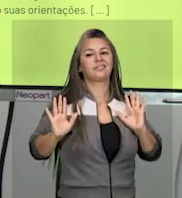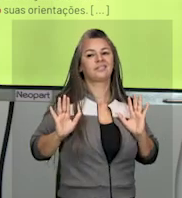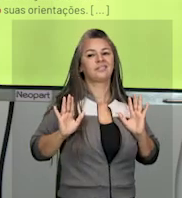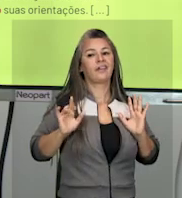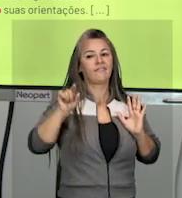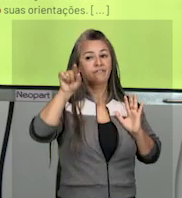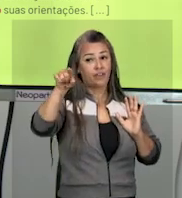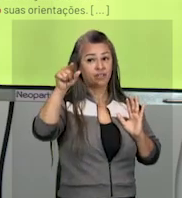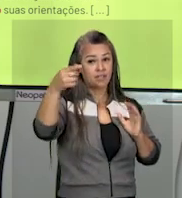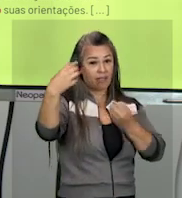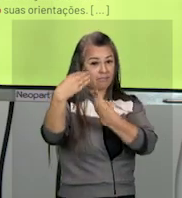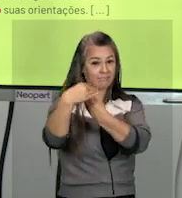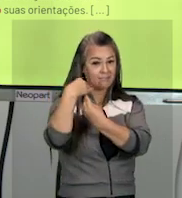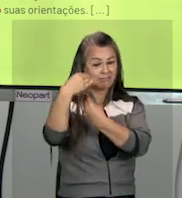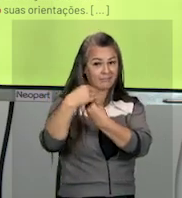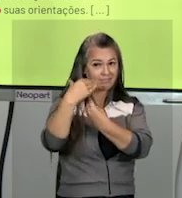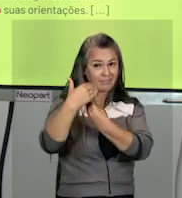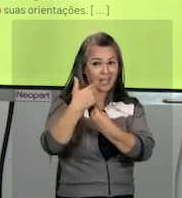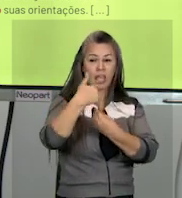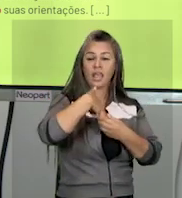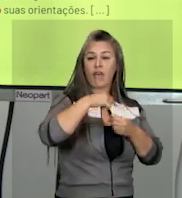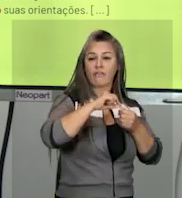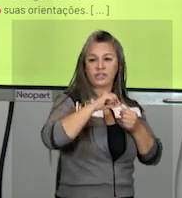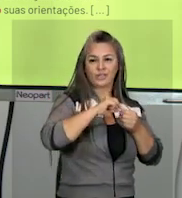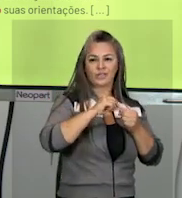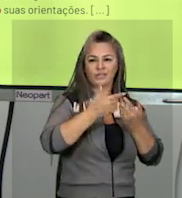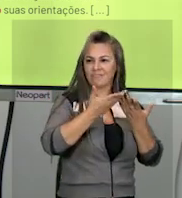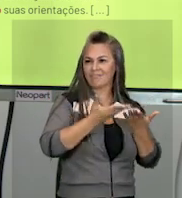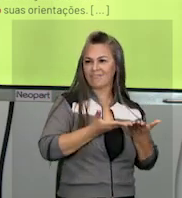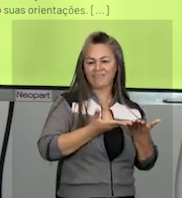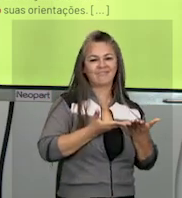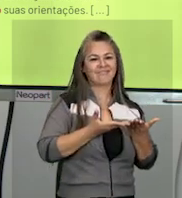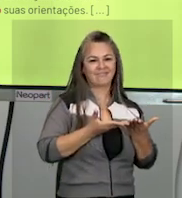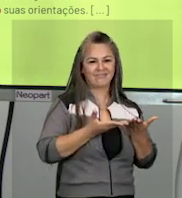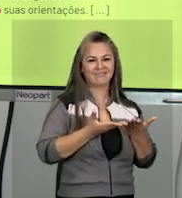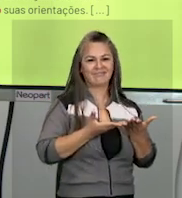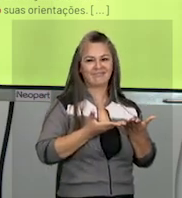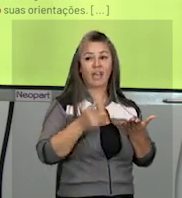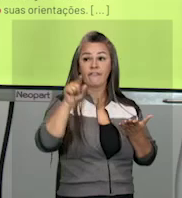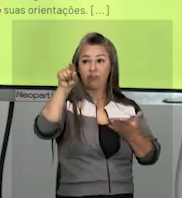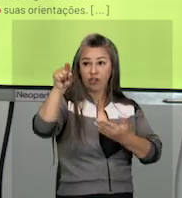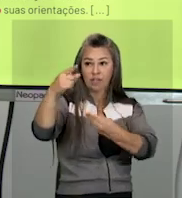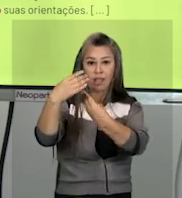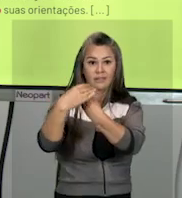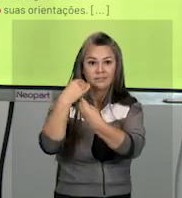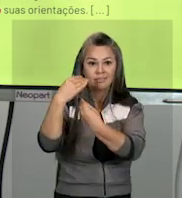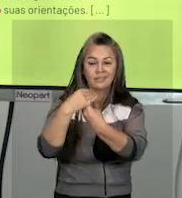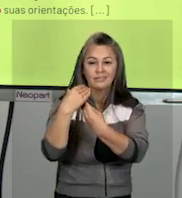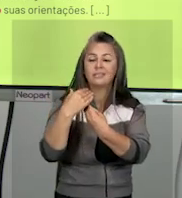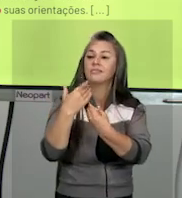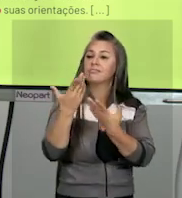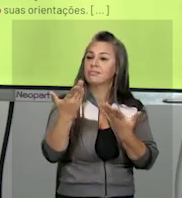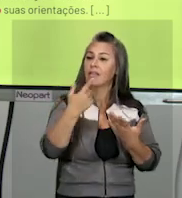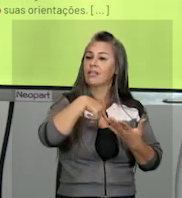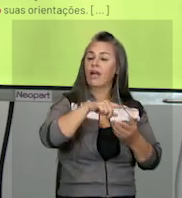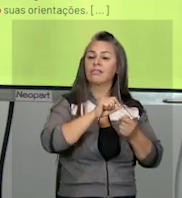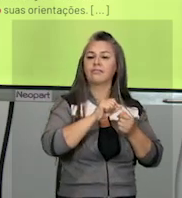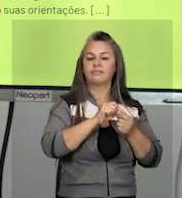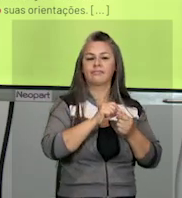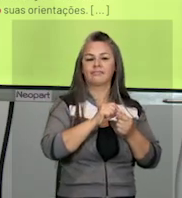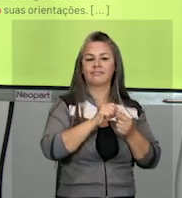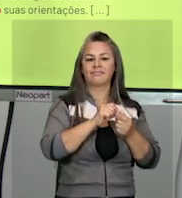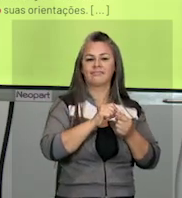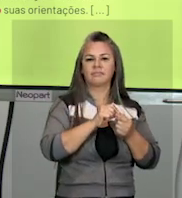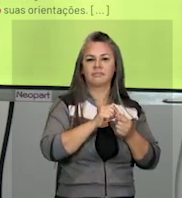nos disse. Então nós não fizemos da nossa cabeça, foi conforme nos foi orientado, conforme foi dito. Tá vendo? Não é decorar